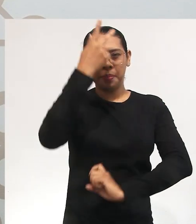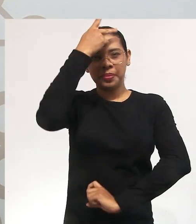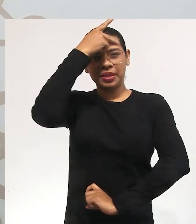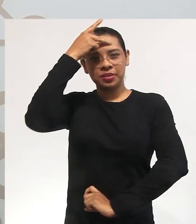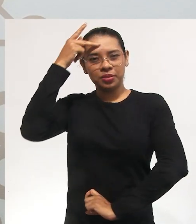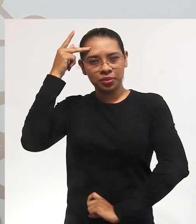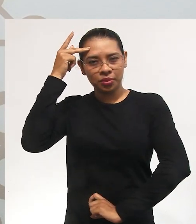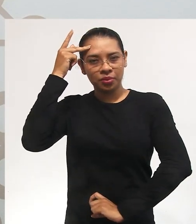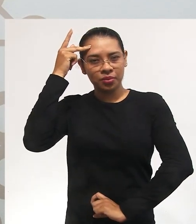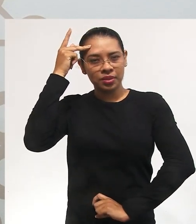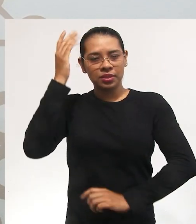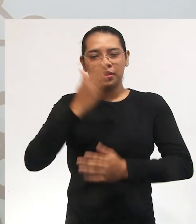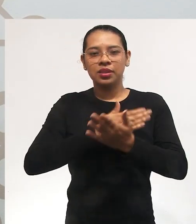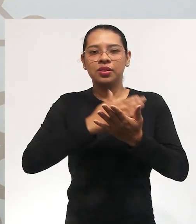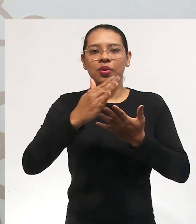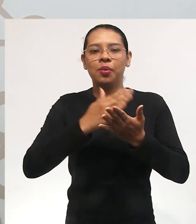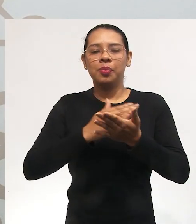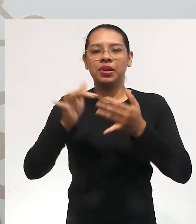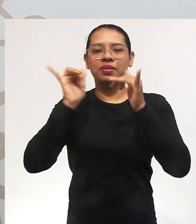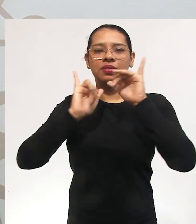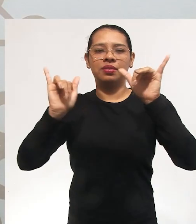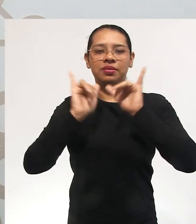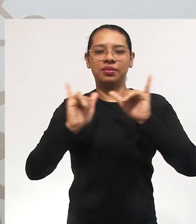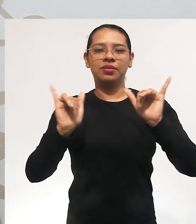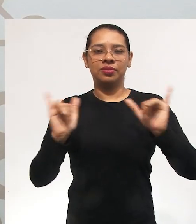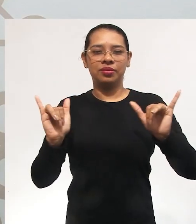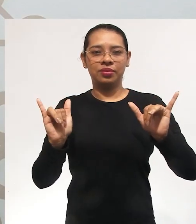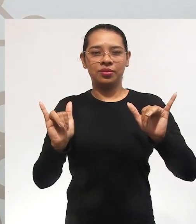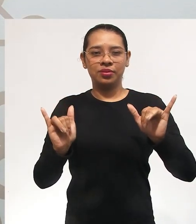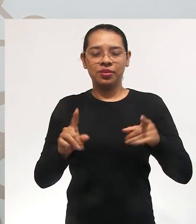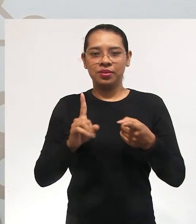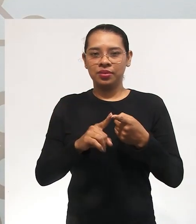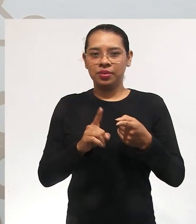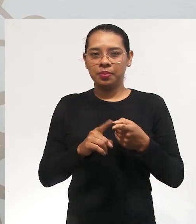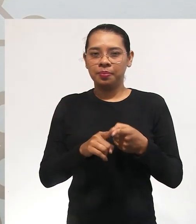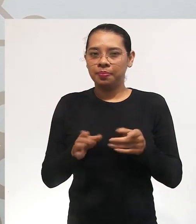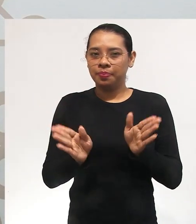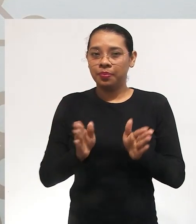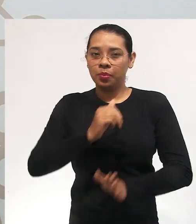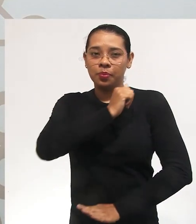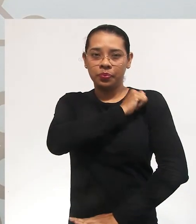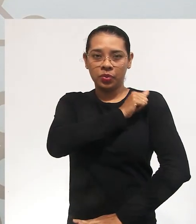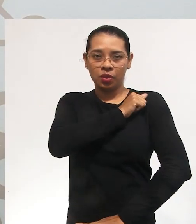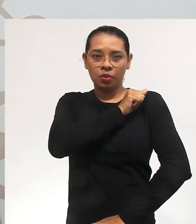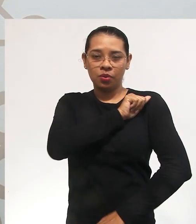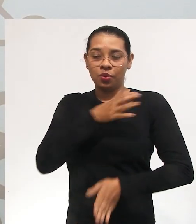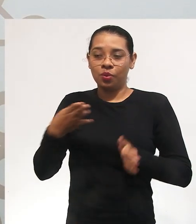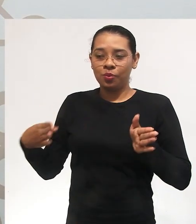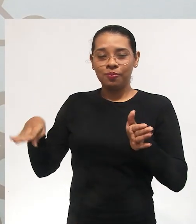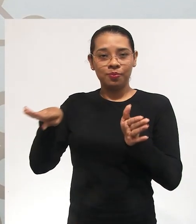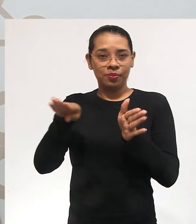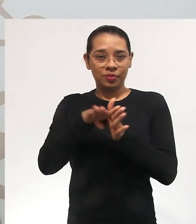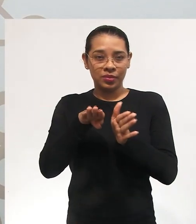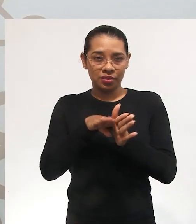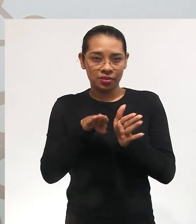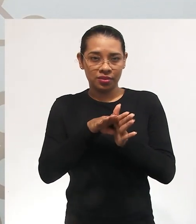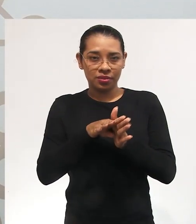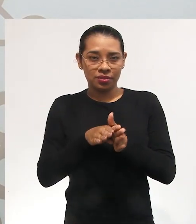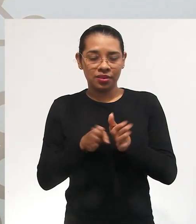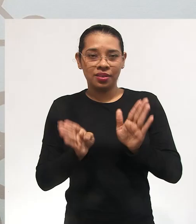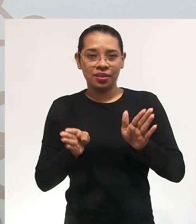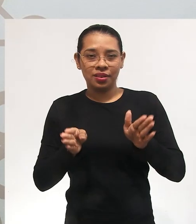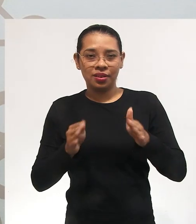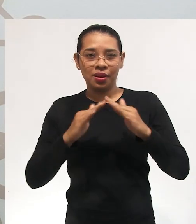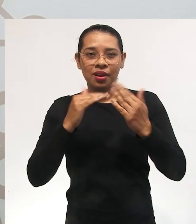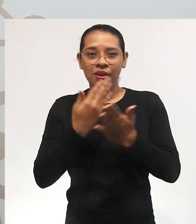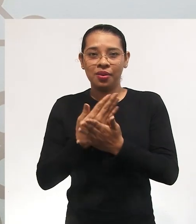uma mudança aí, e aí então, de trazer, e os nossos alunos, principalmente agora os alunos que estão chegando aí